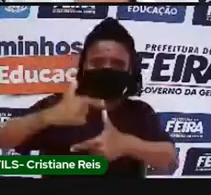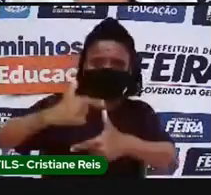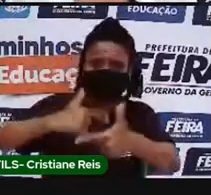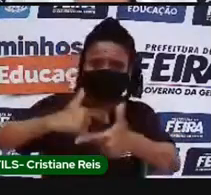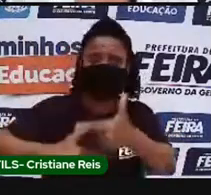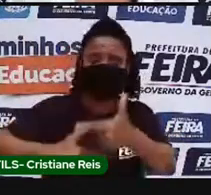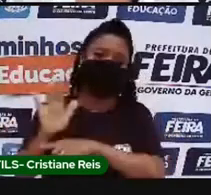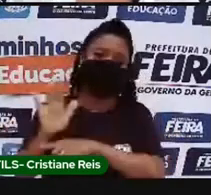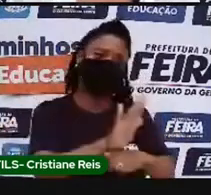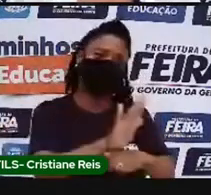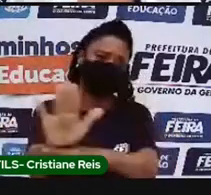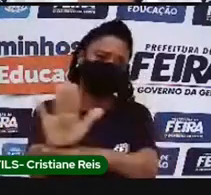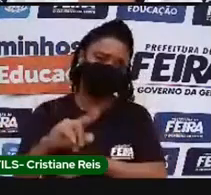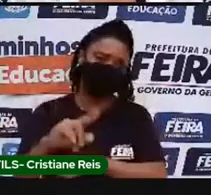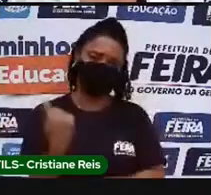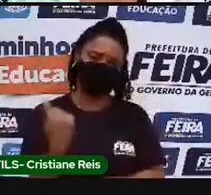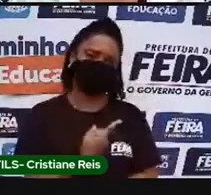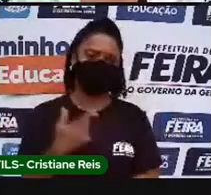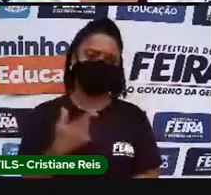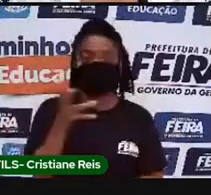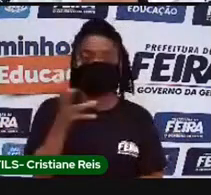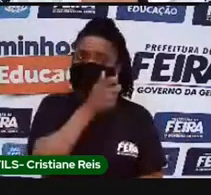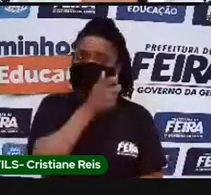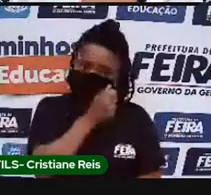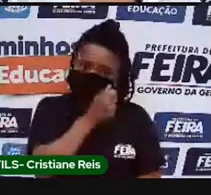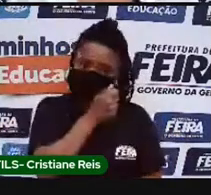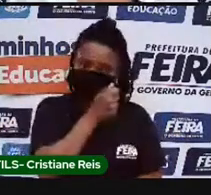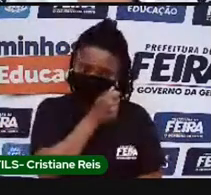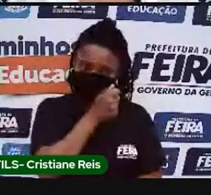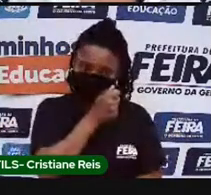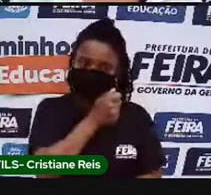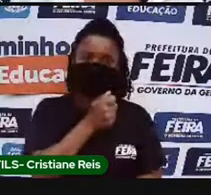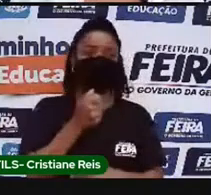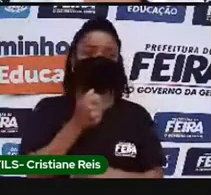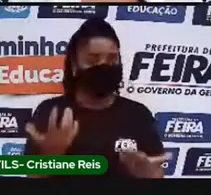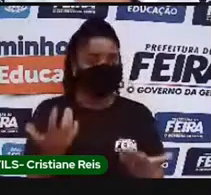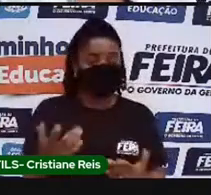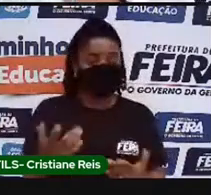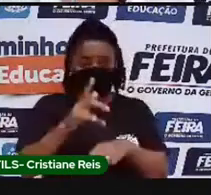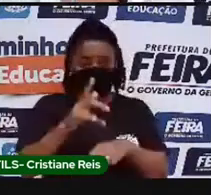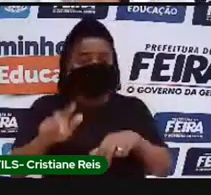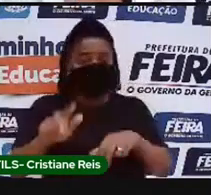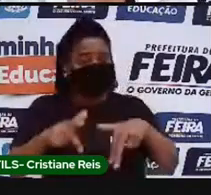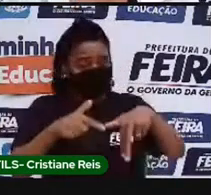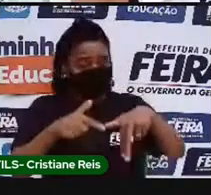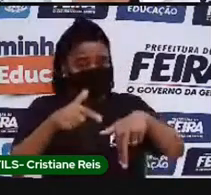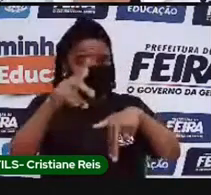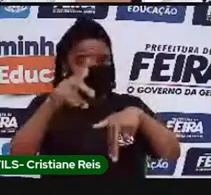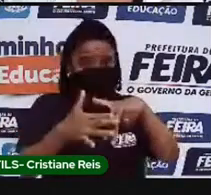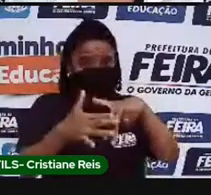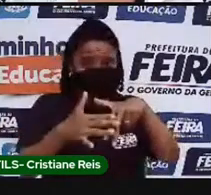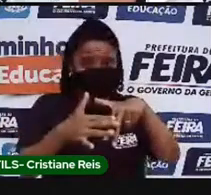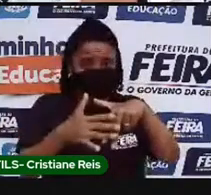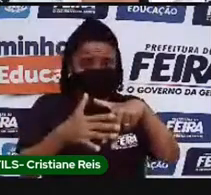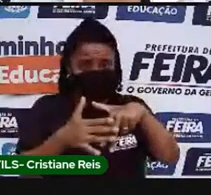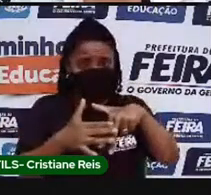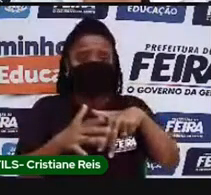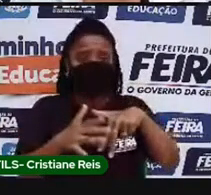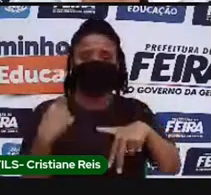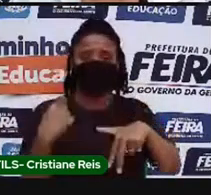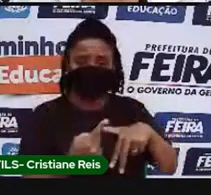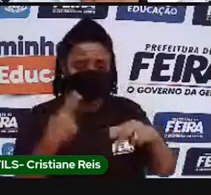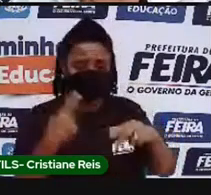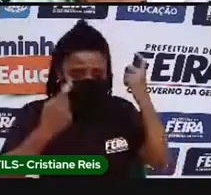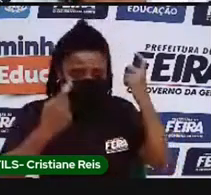pra nos salvar. E cada vida em risco deve importar. Por todos nós, por cada um de